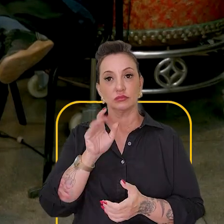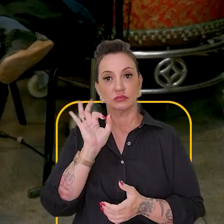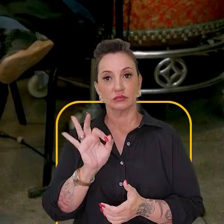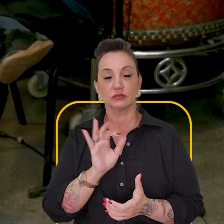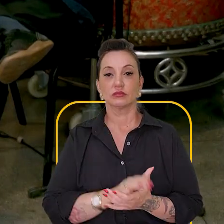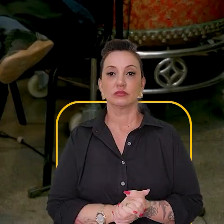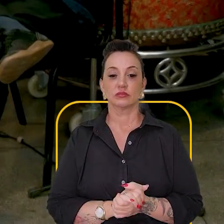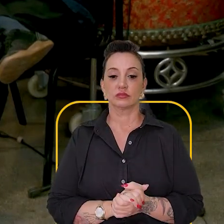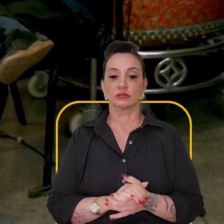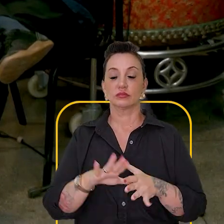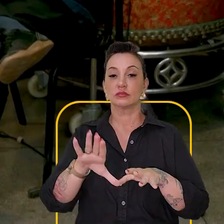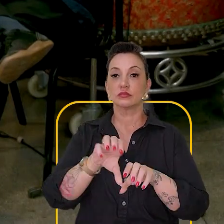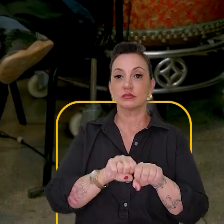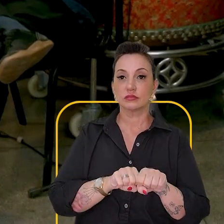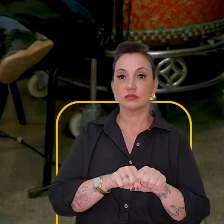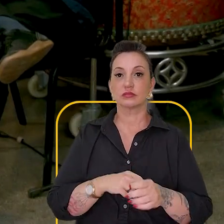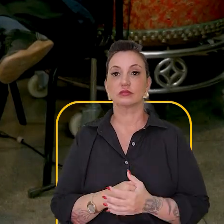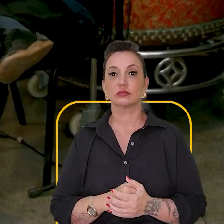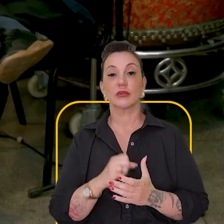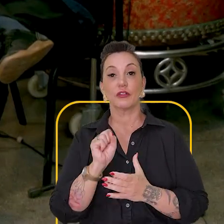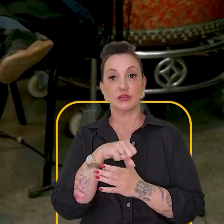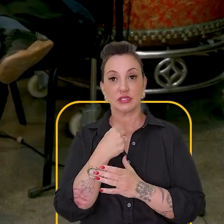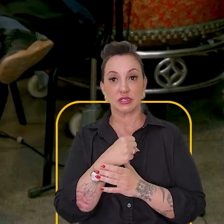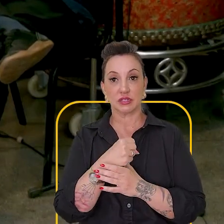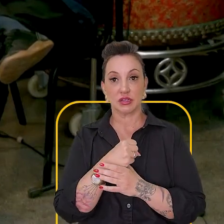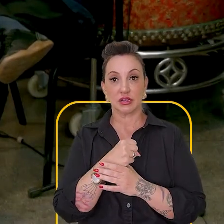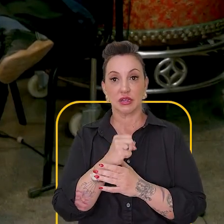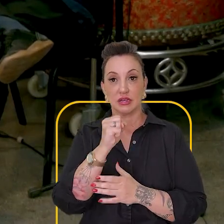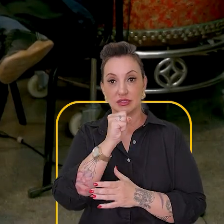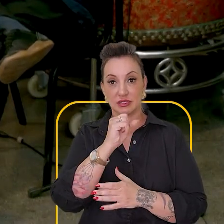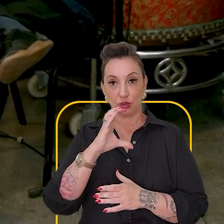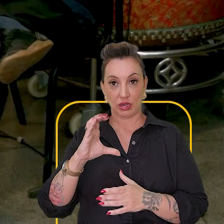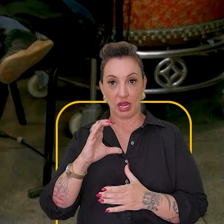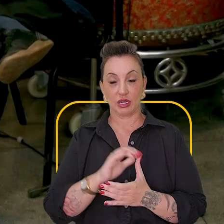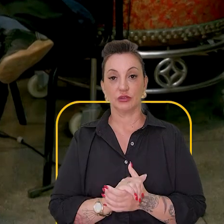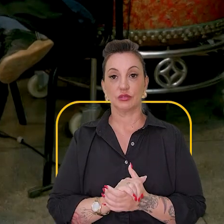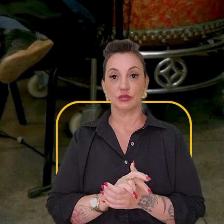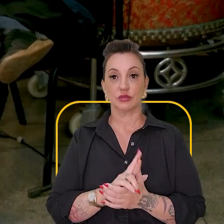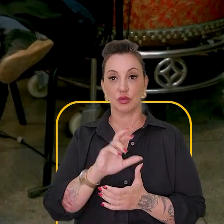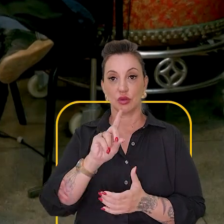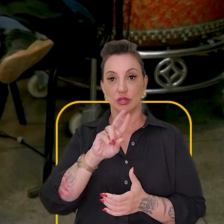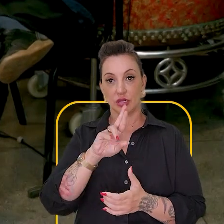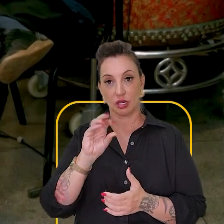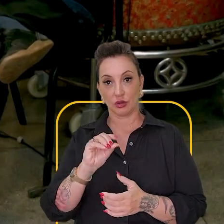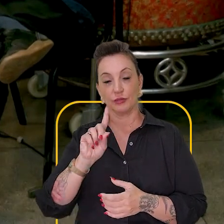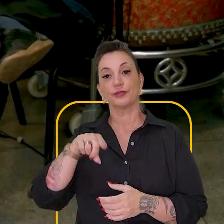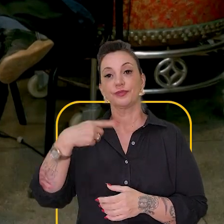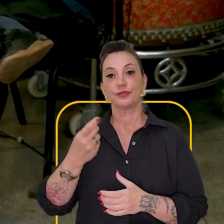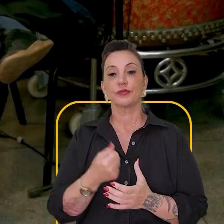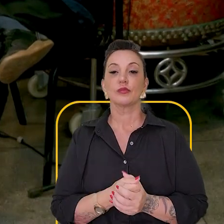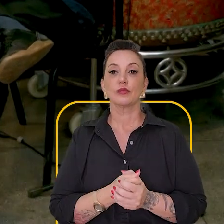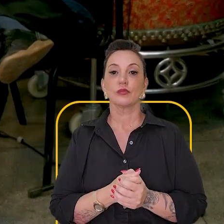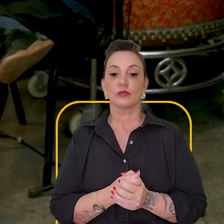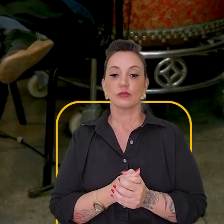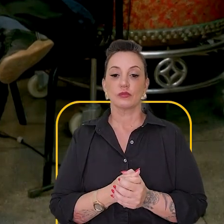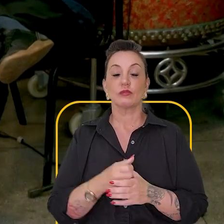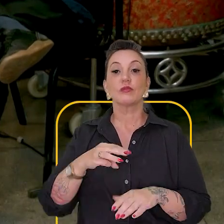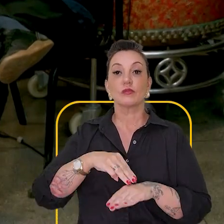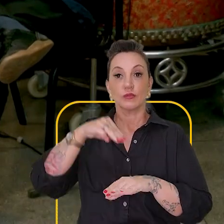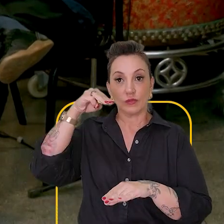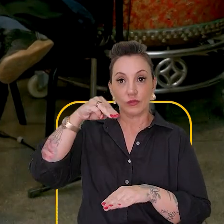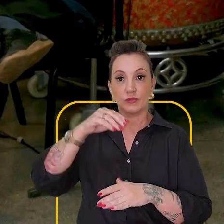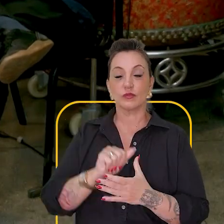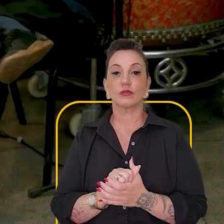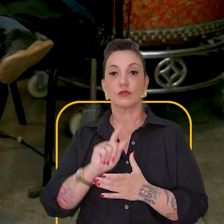é ele se formou em em fisioterapia em São Carlos o o Rodrigo depois ele fez eh um